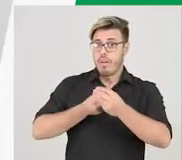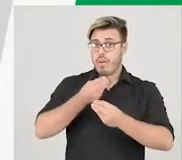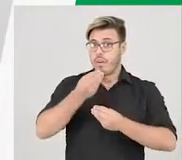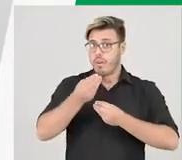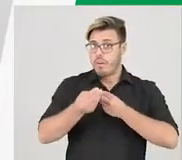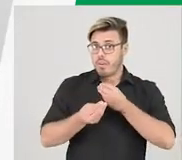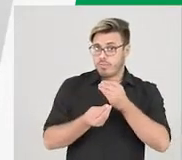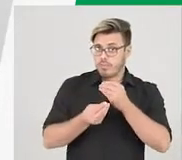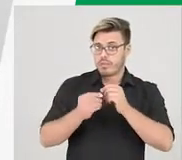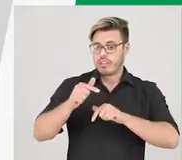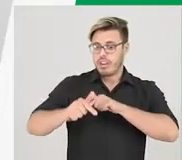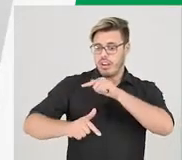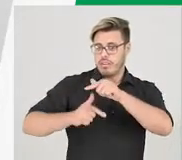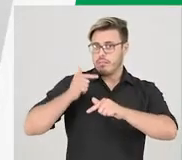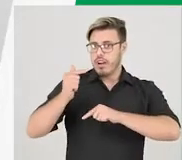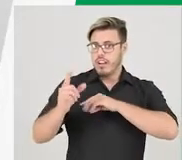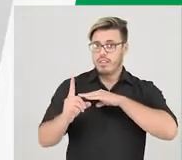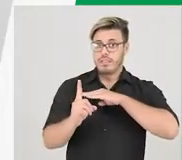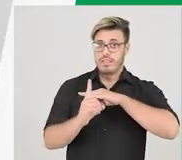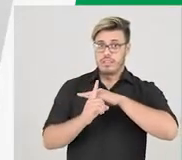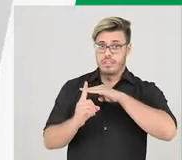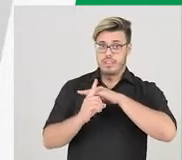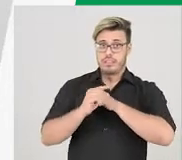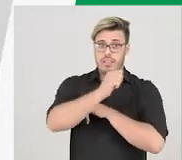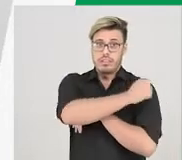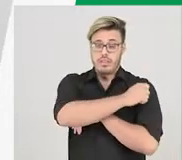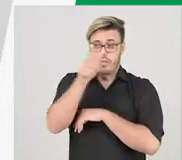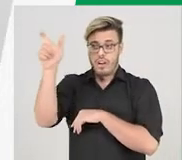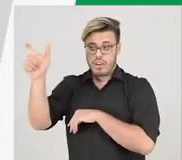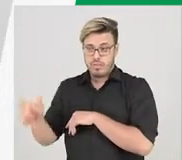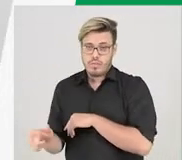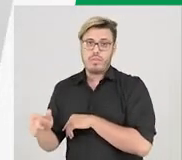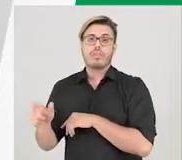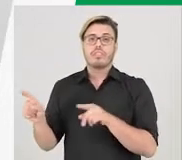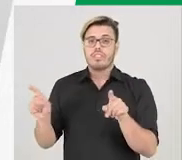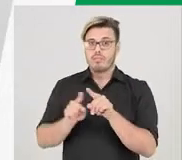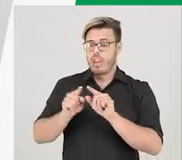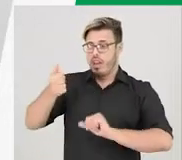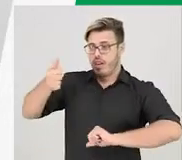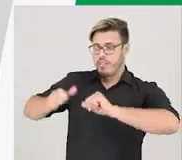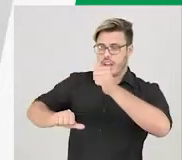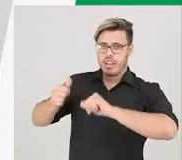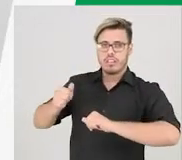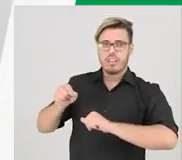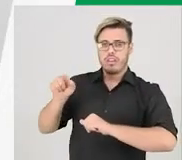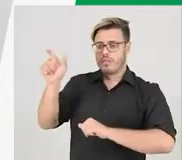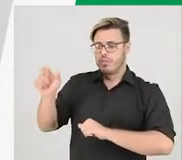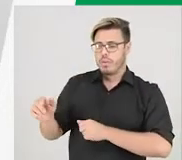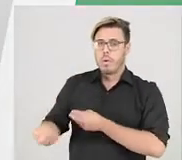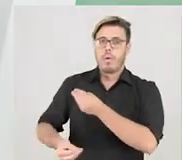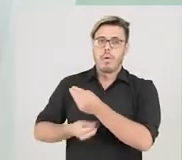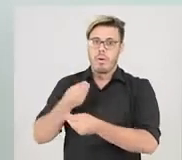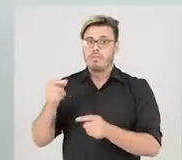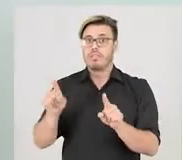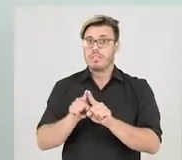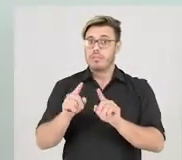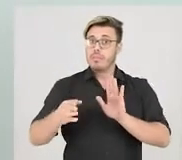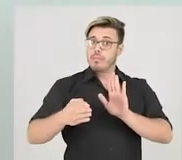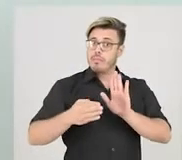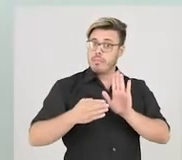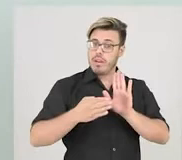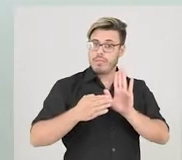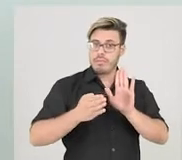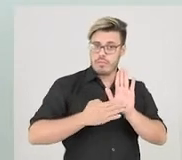aluno e da proposta metodológica. Você conheceu o aluno inicialmente e você